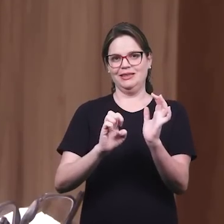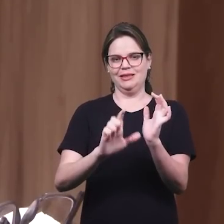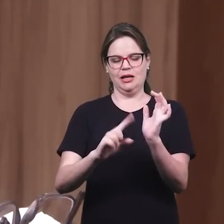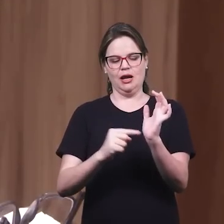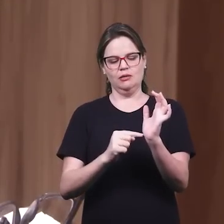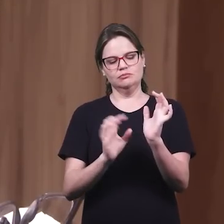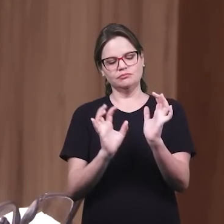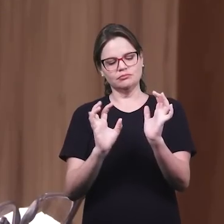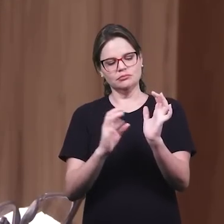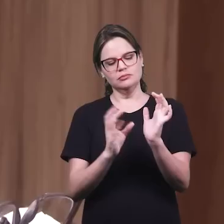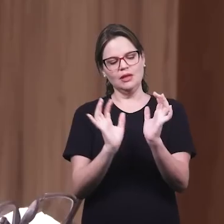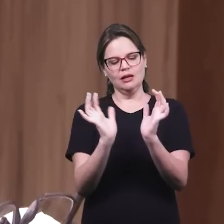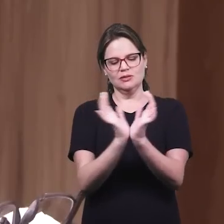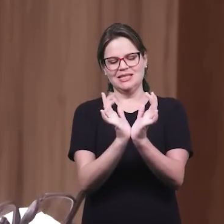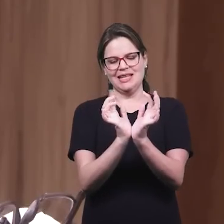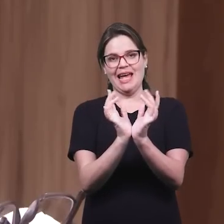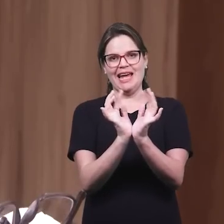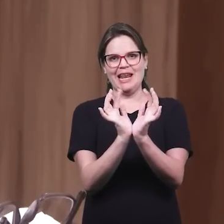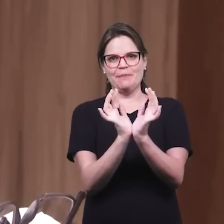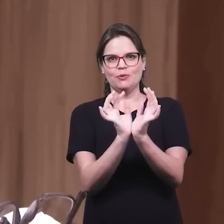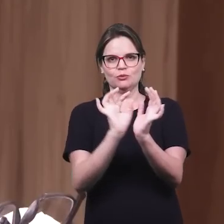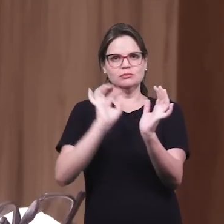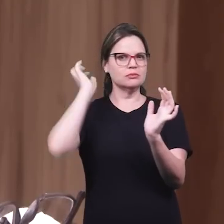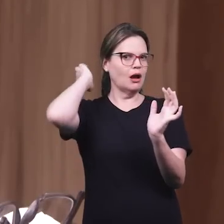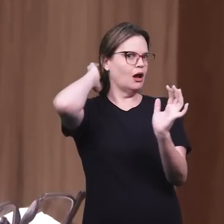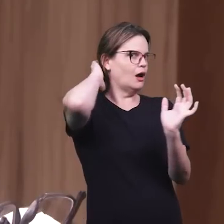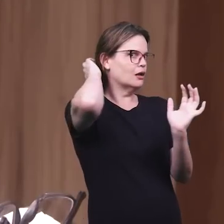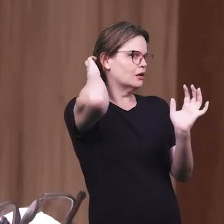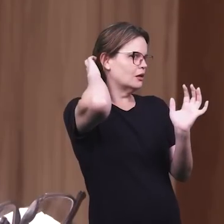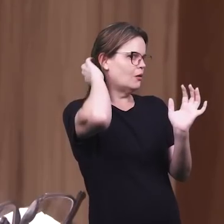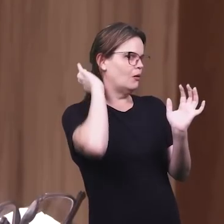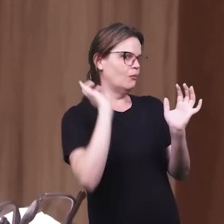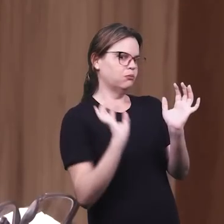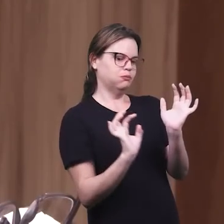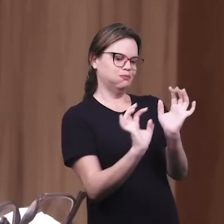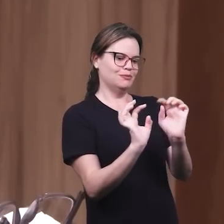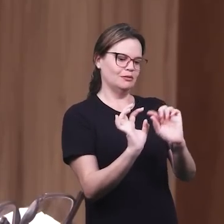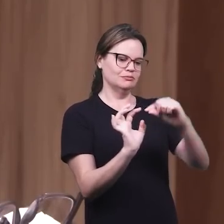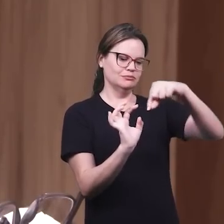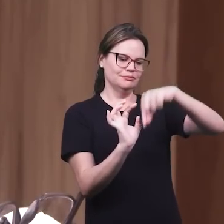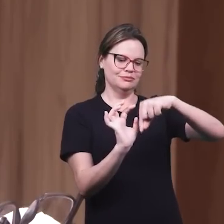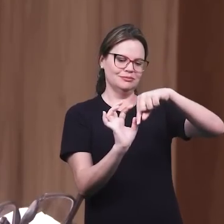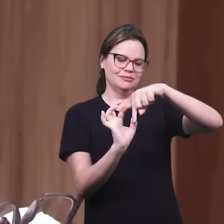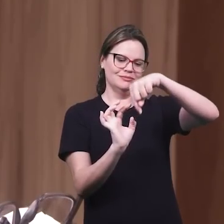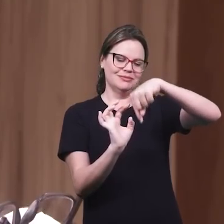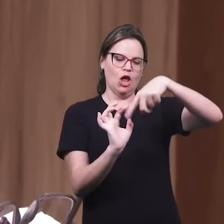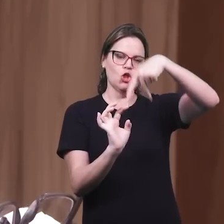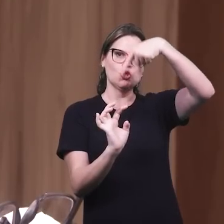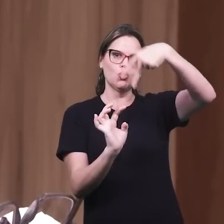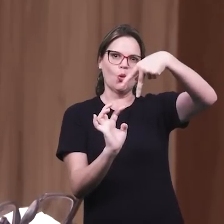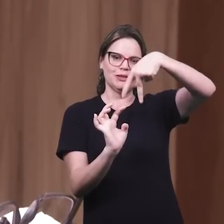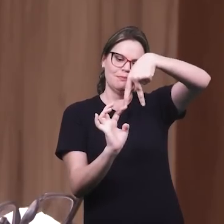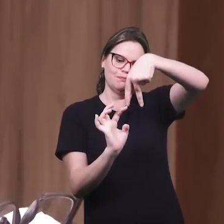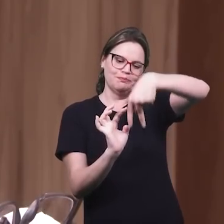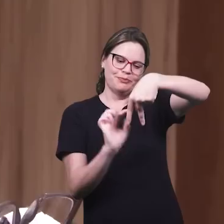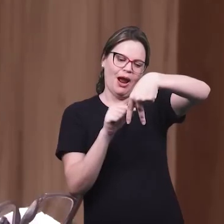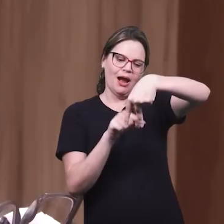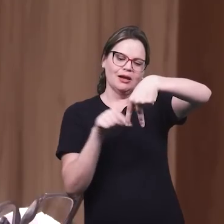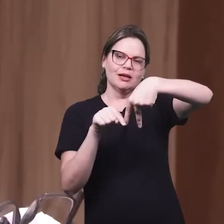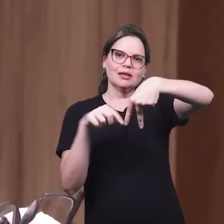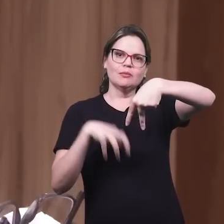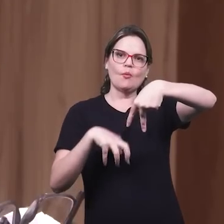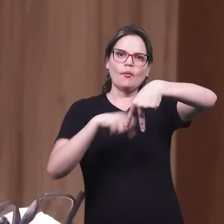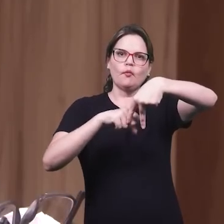mais profunda do cérebro. E nesse caso, a gente vê assim que